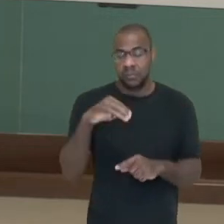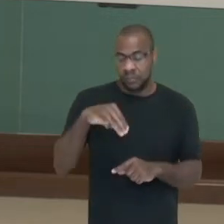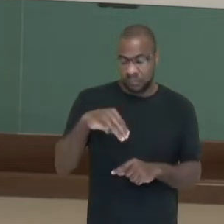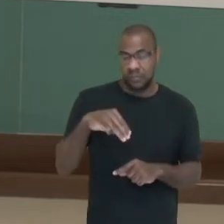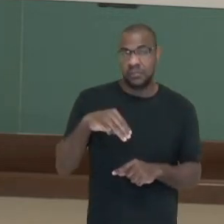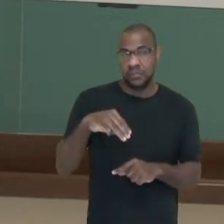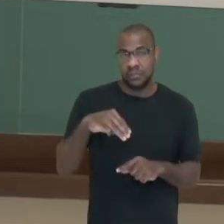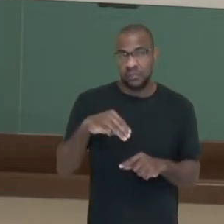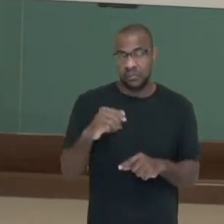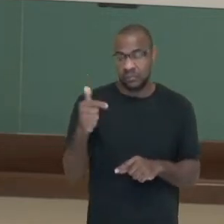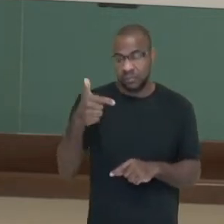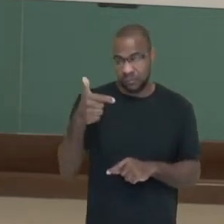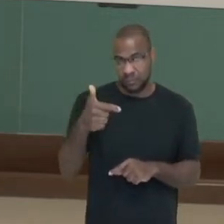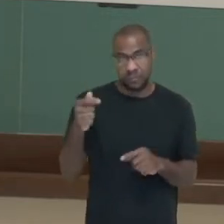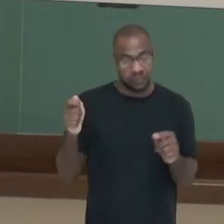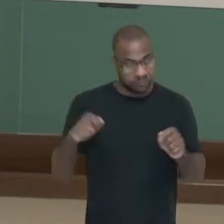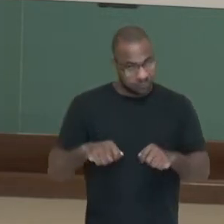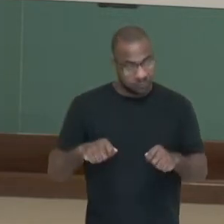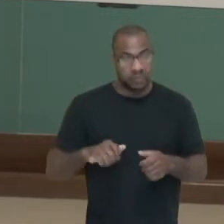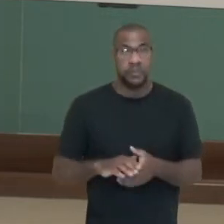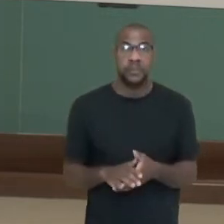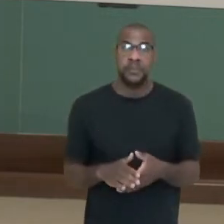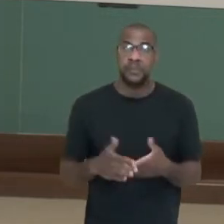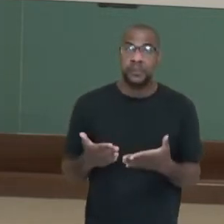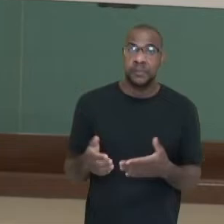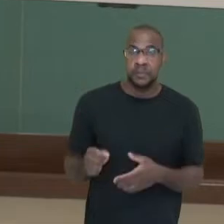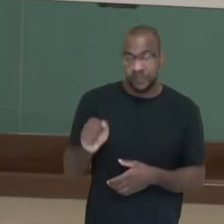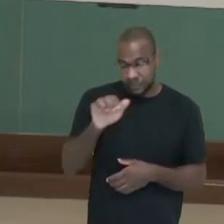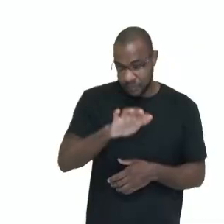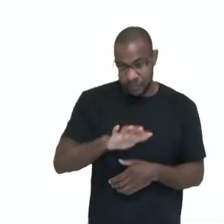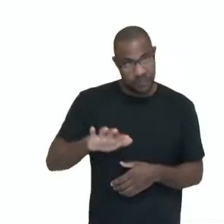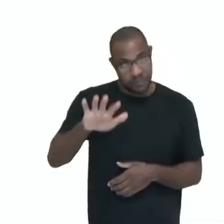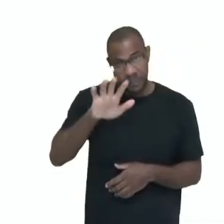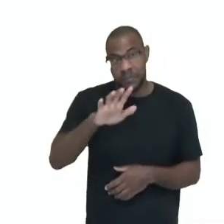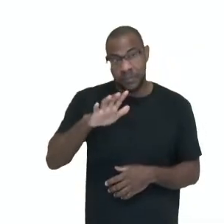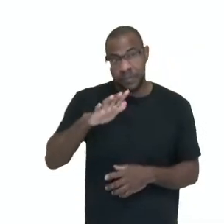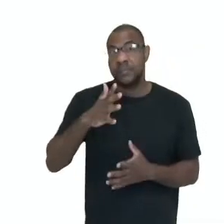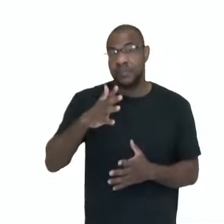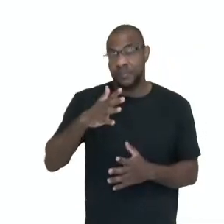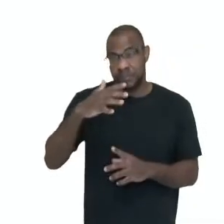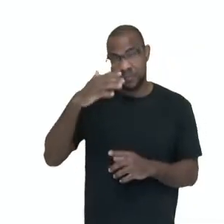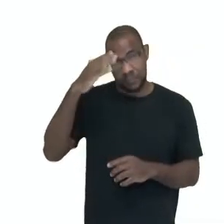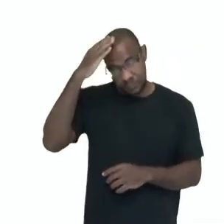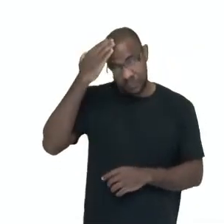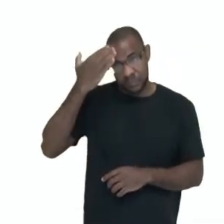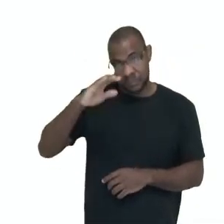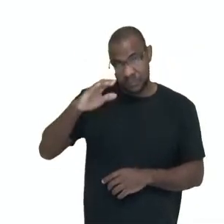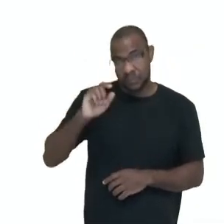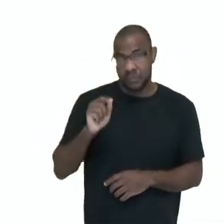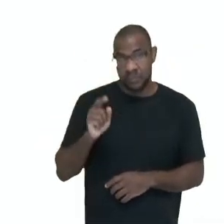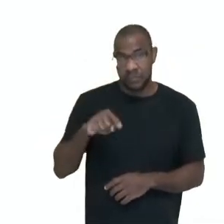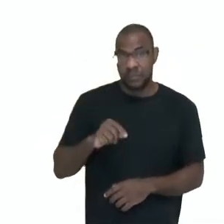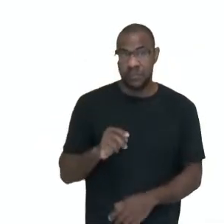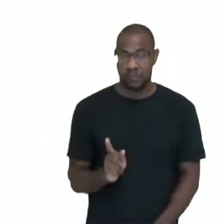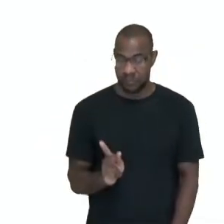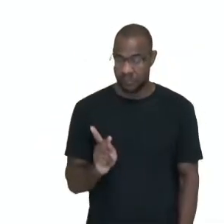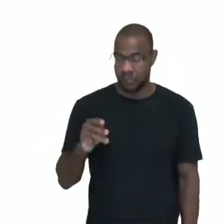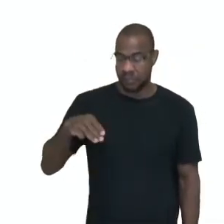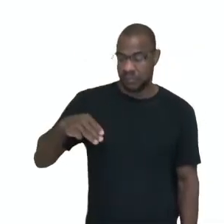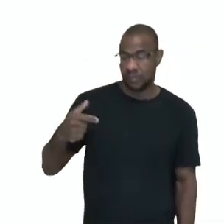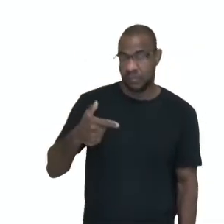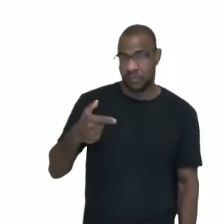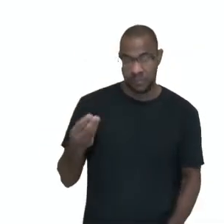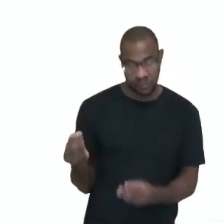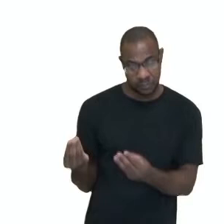centímetro quadrado. A área do nosso município em Curitiba é dada por quilômetros quadrados. O